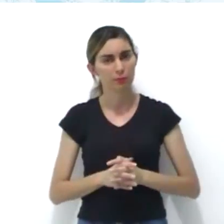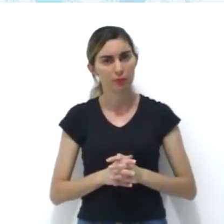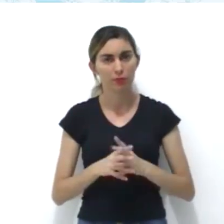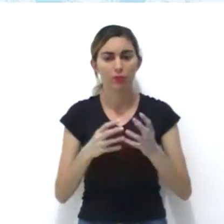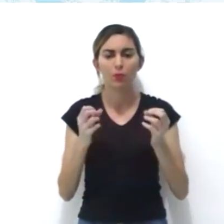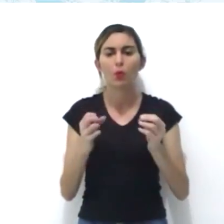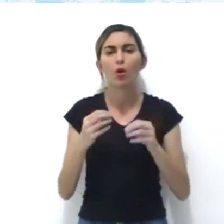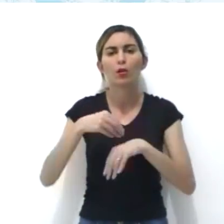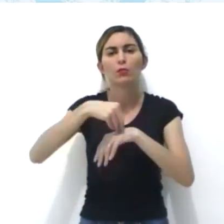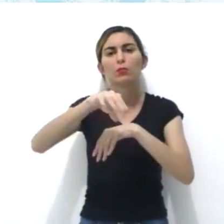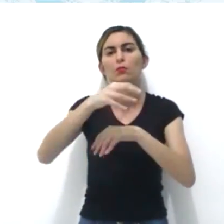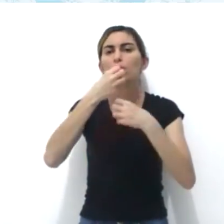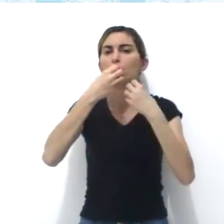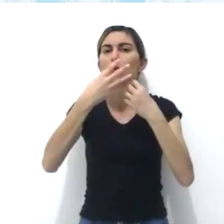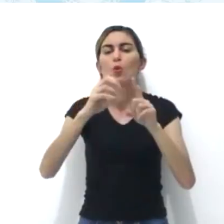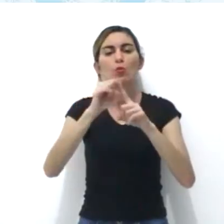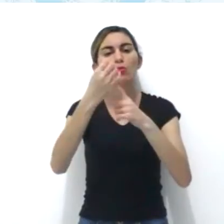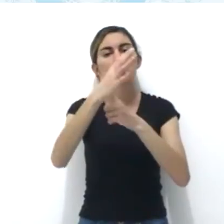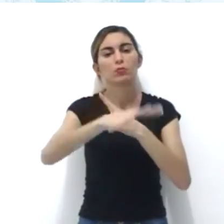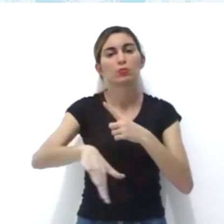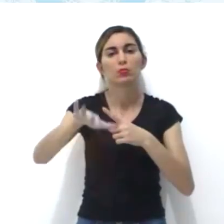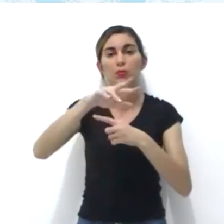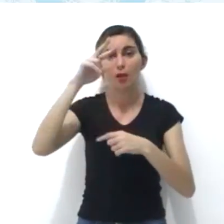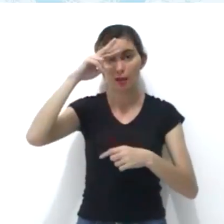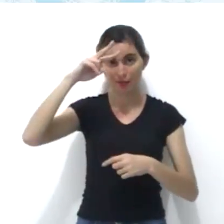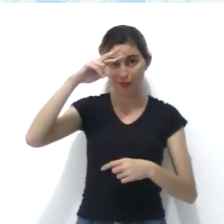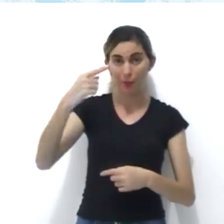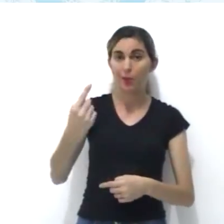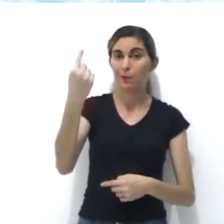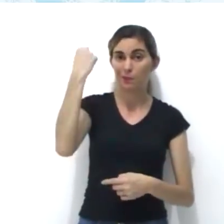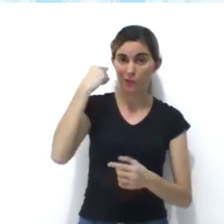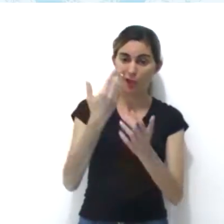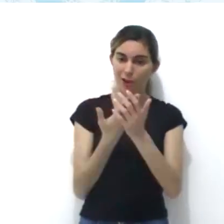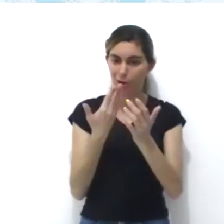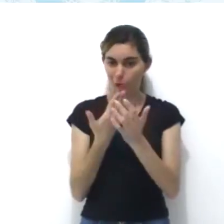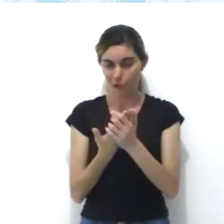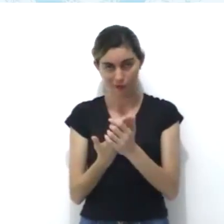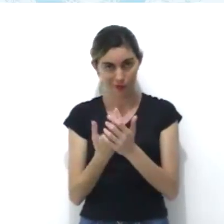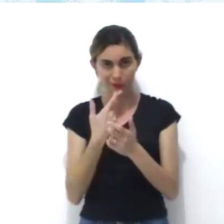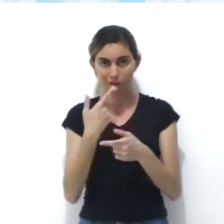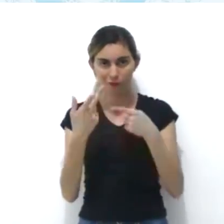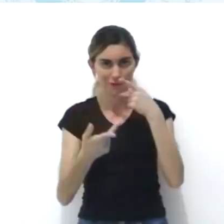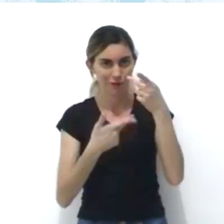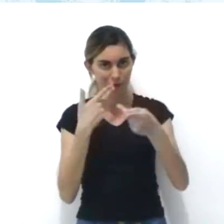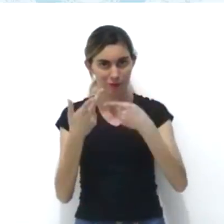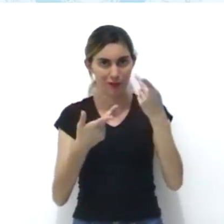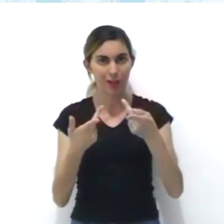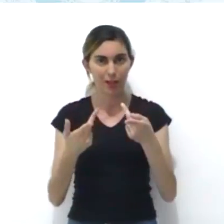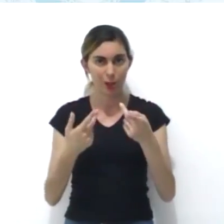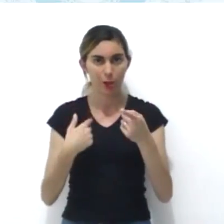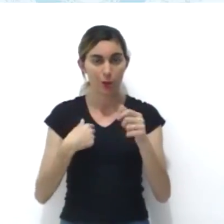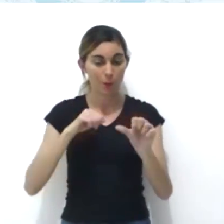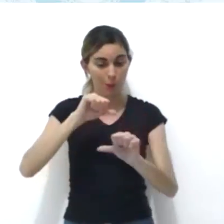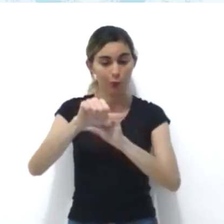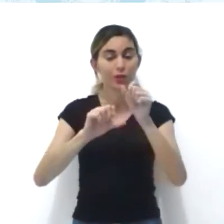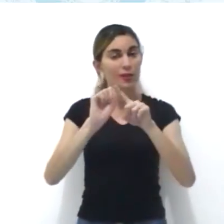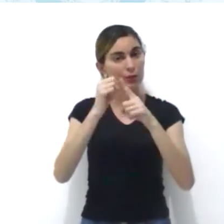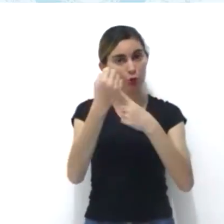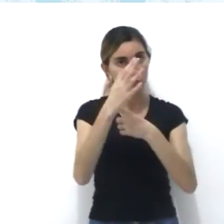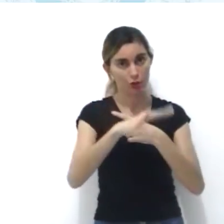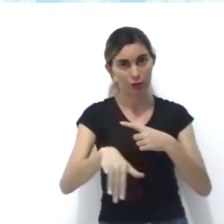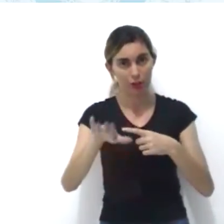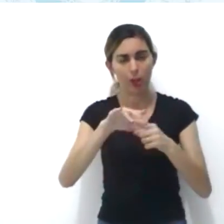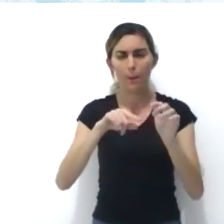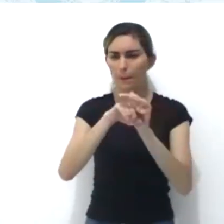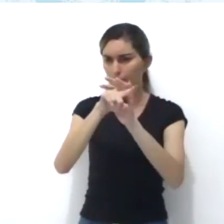apresentar, né? do que pode trazer de bom para a sociedade. Lembram lá atrás, na aula anterior que eu falei, a questão da